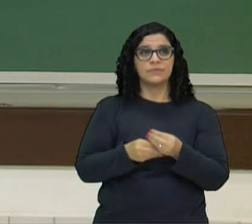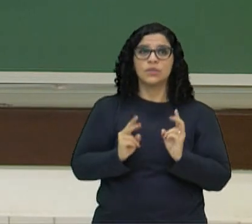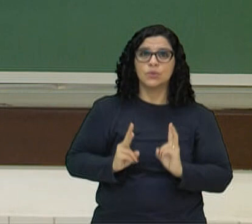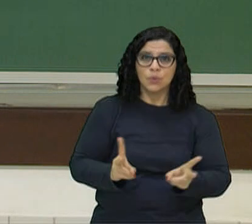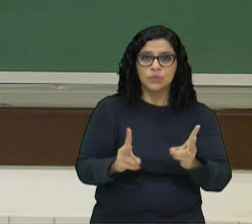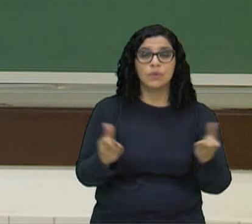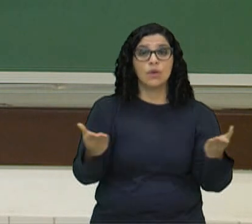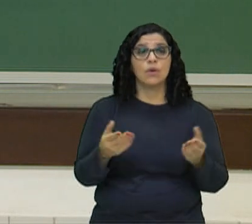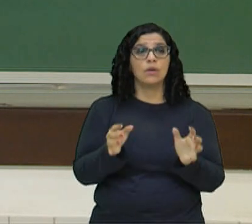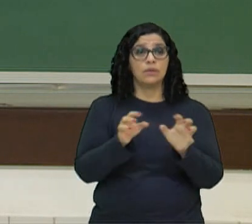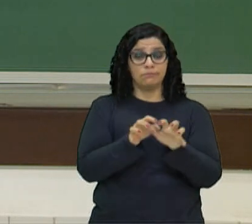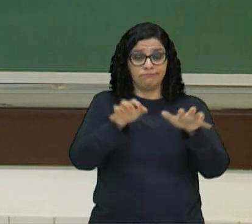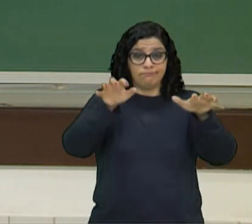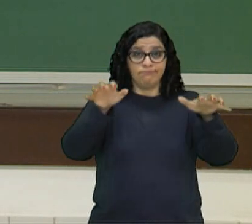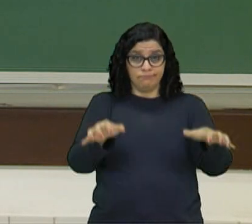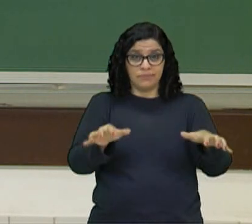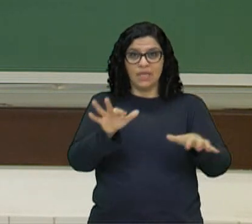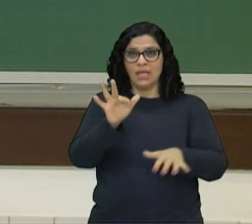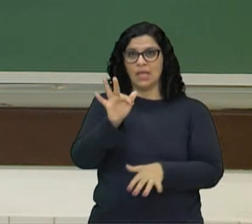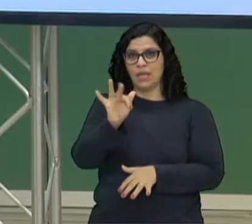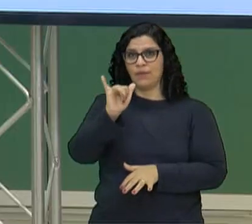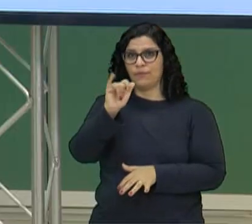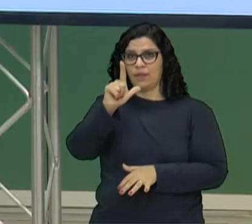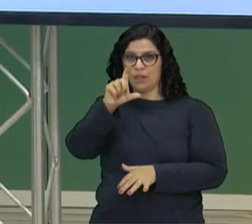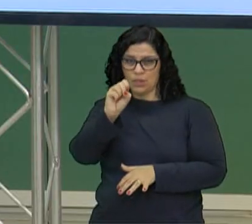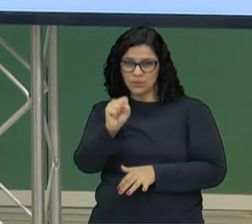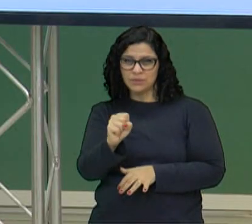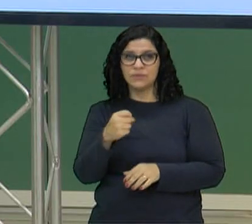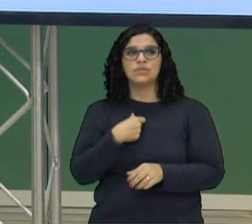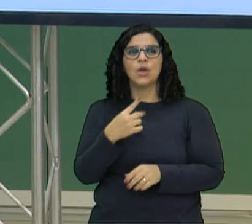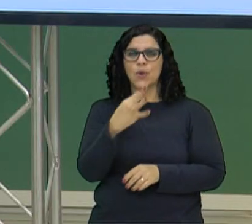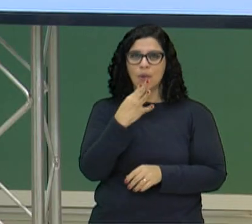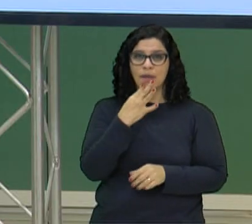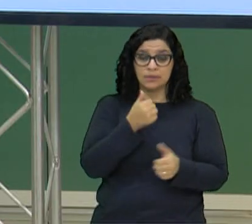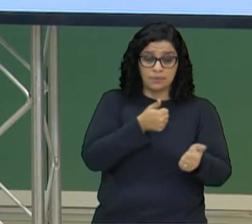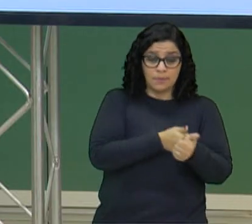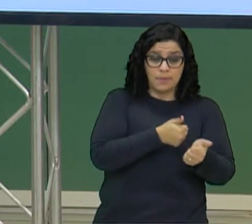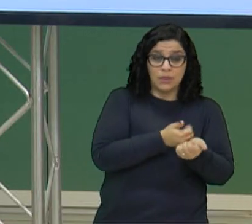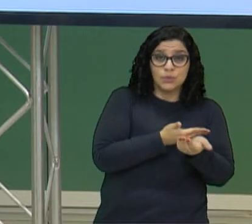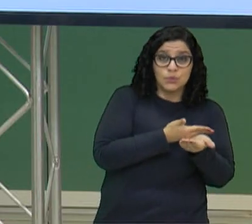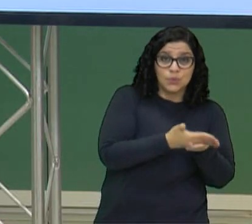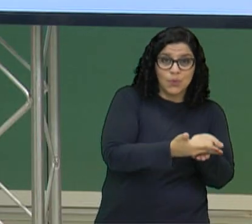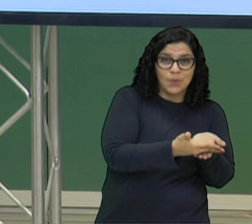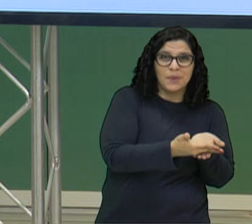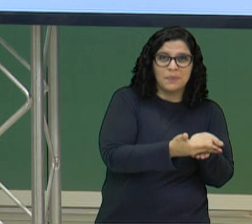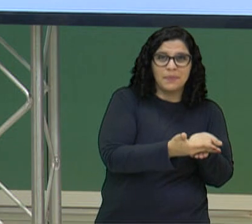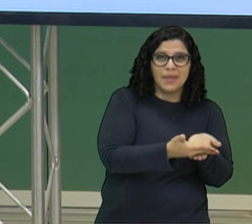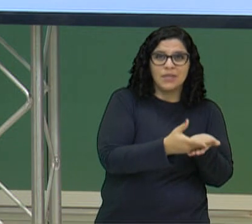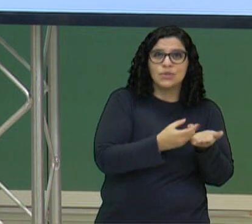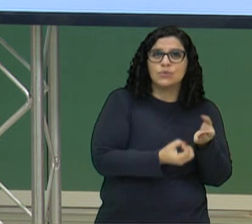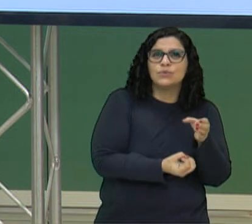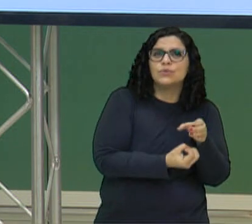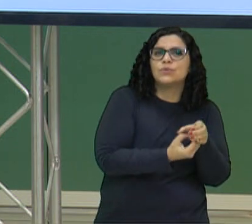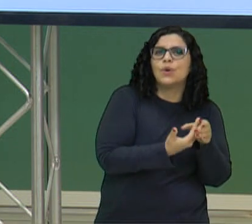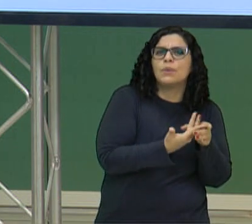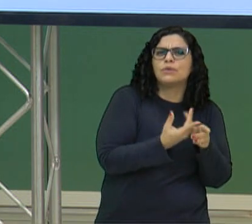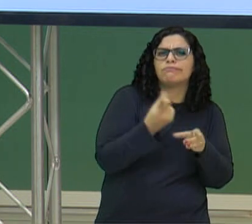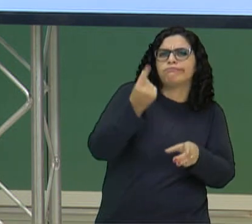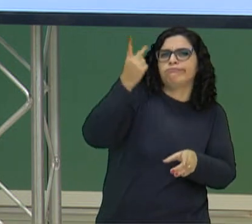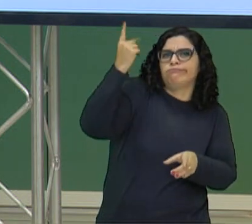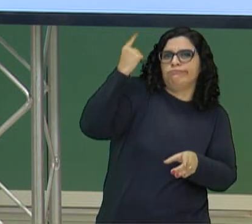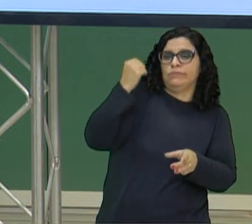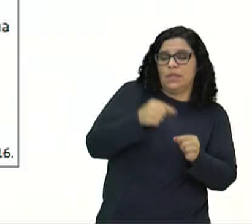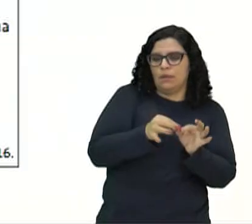frente. Já conhecem isso aqui, né? Quem está mais perto do início teve seu surgimento há mais